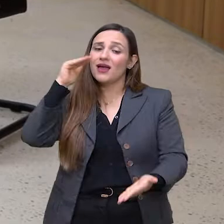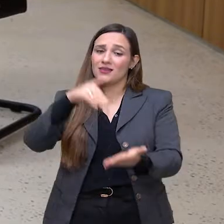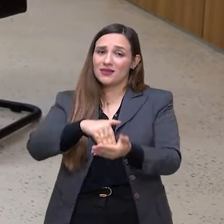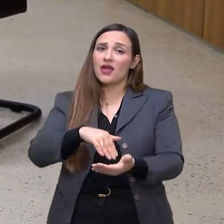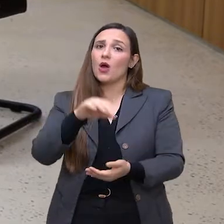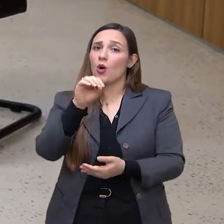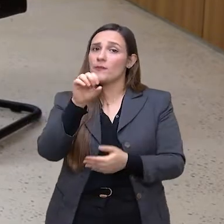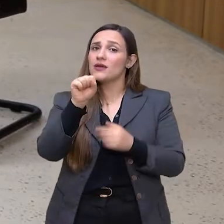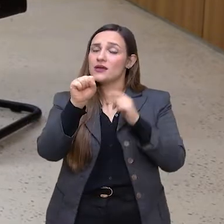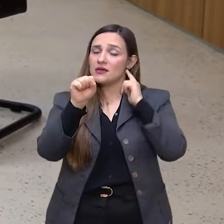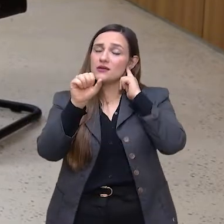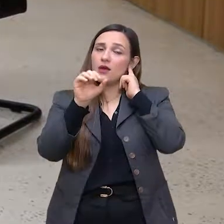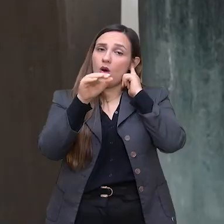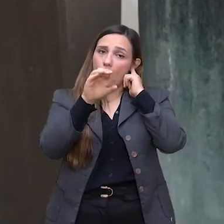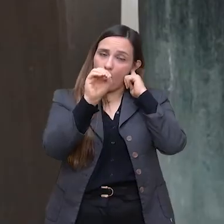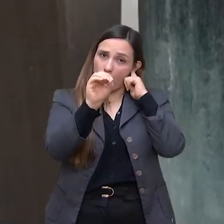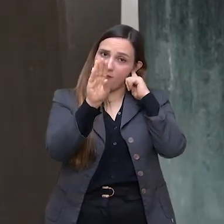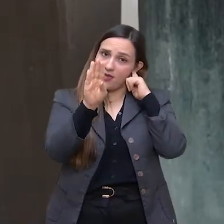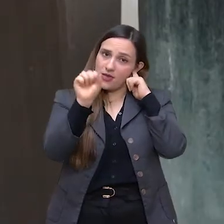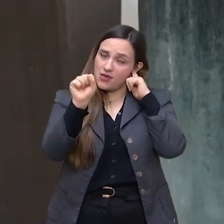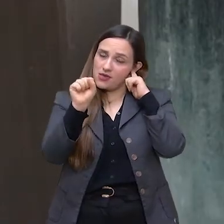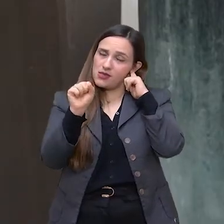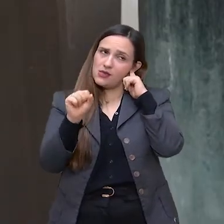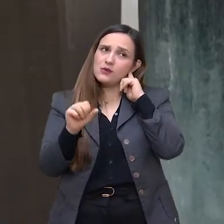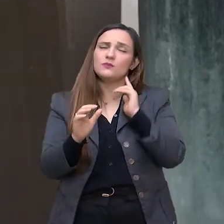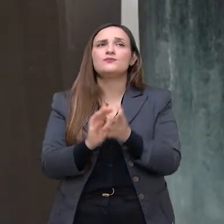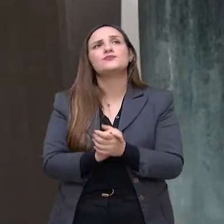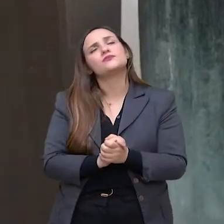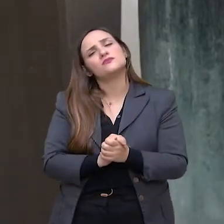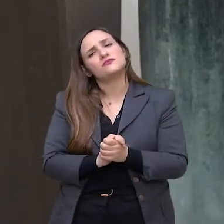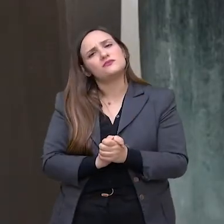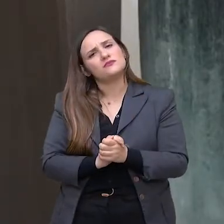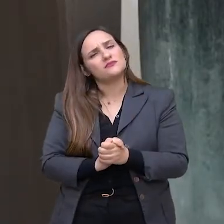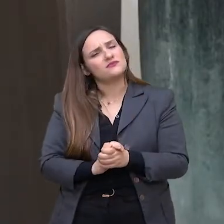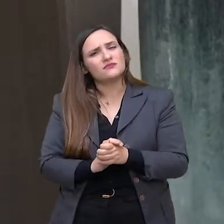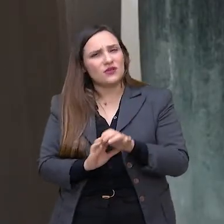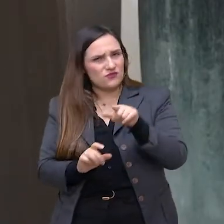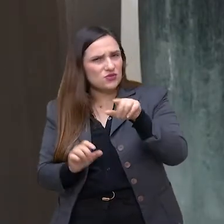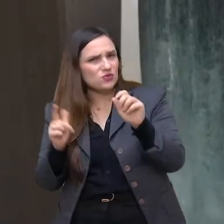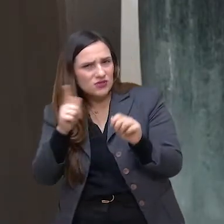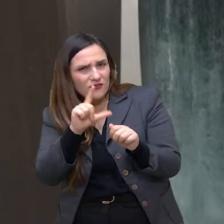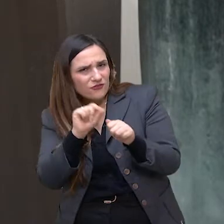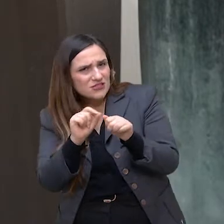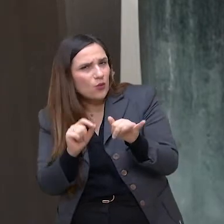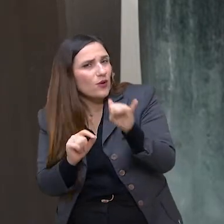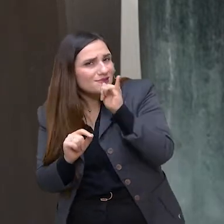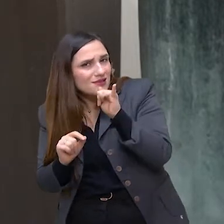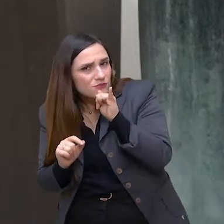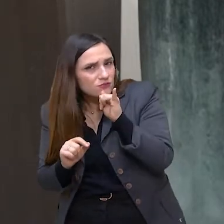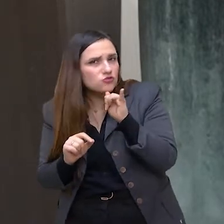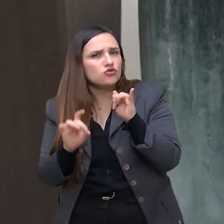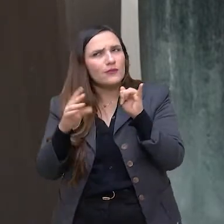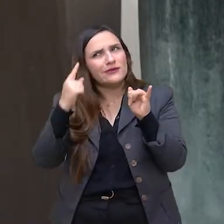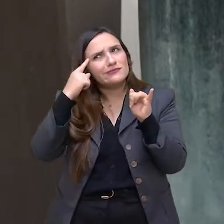TI aí que tem essa repercussão, mesmo que não exista aqui, só para as pessoas conseguirem visualizar, né?